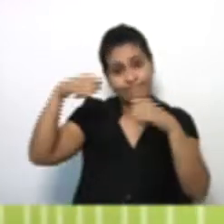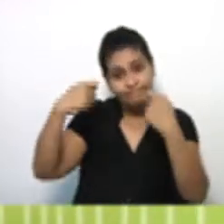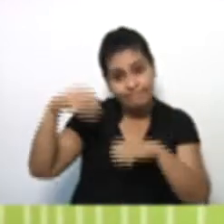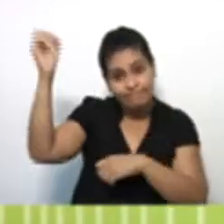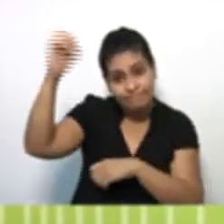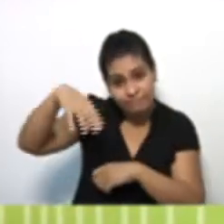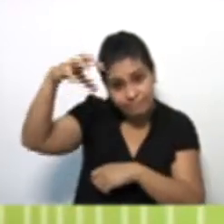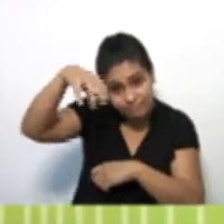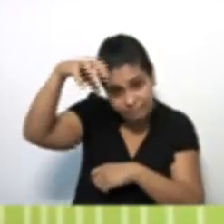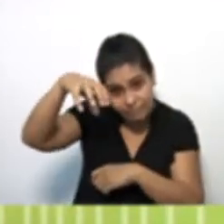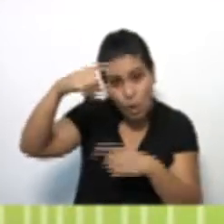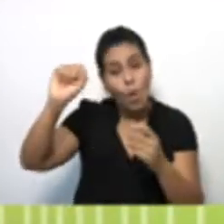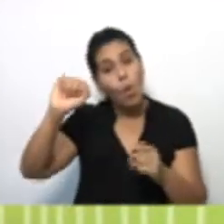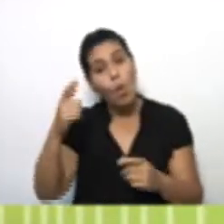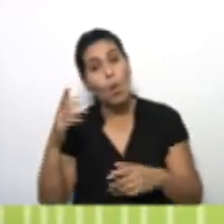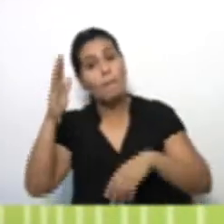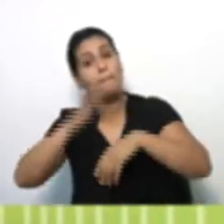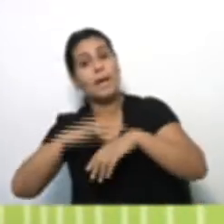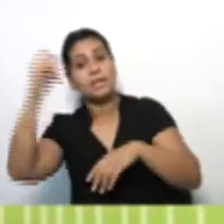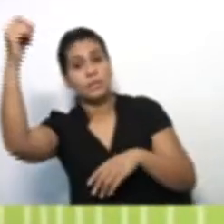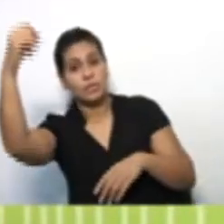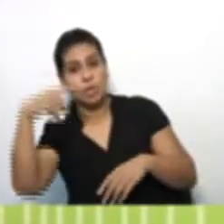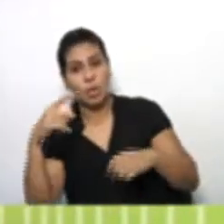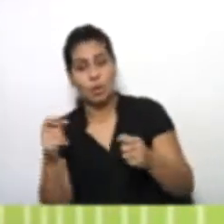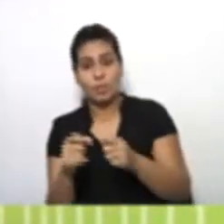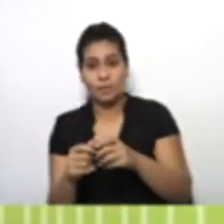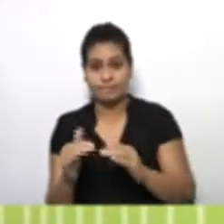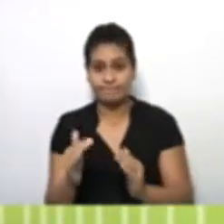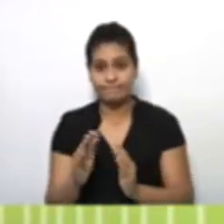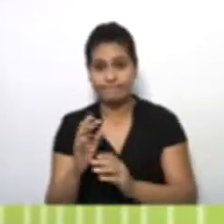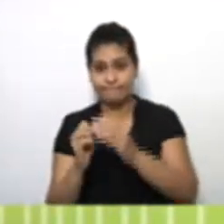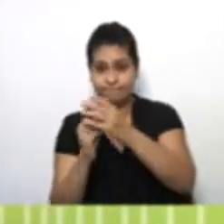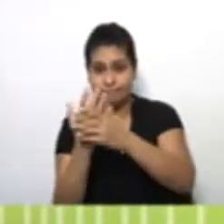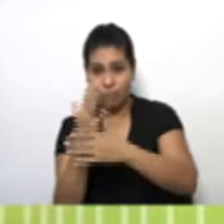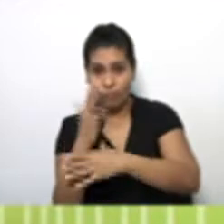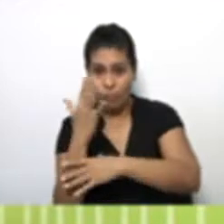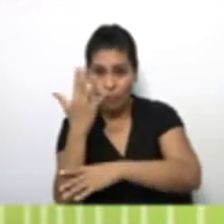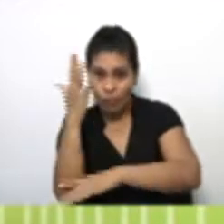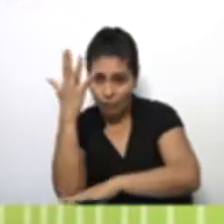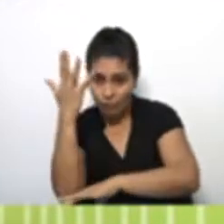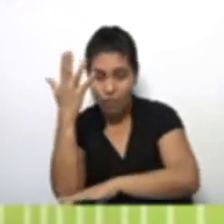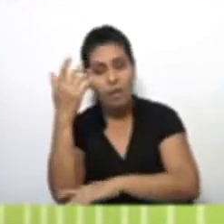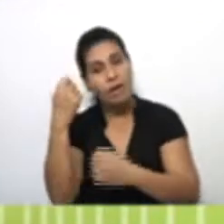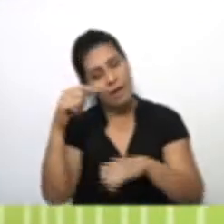de muito sol para ele poder nascer, para ele poder se desenvolver. É claro que essa análise ambiental,